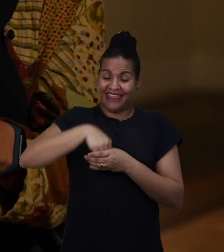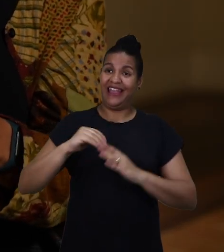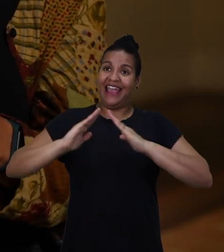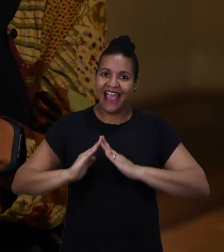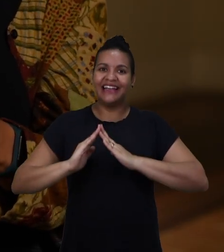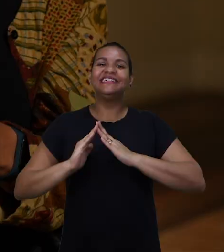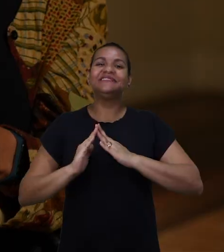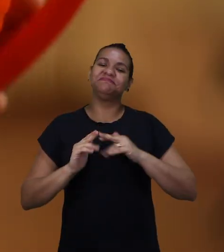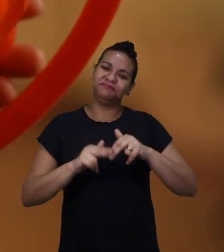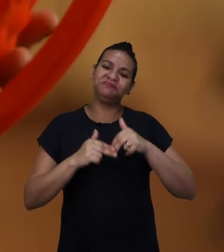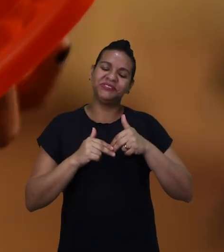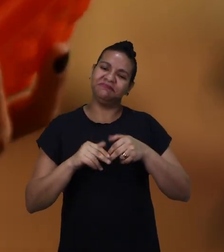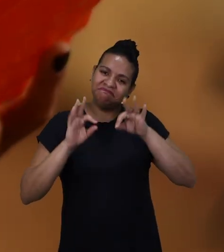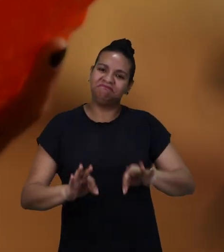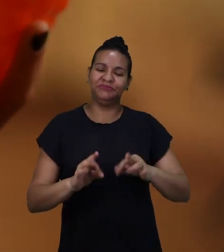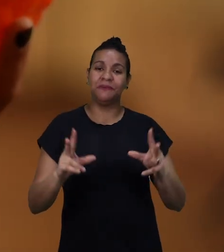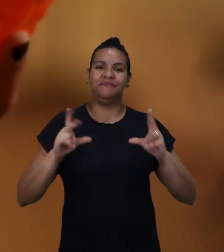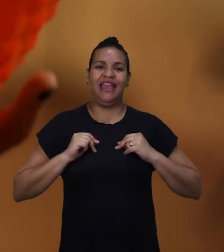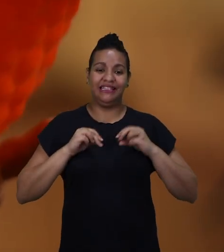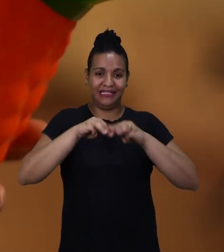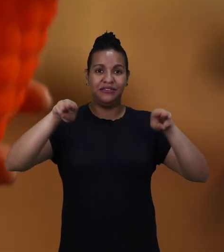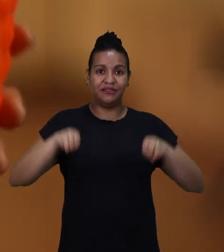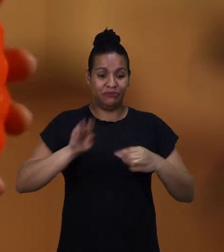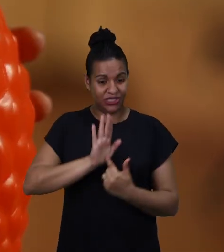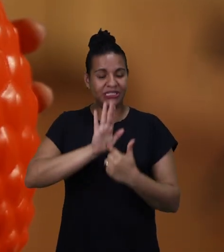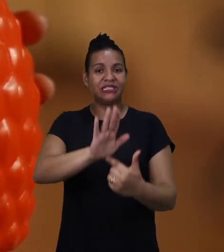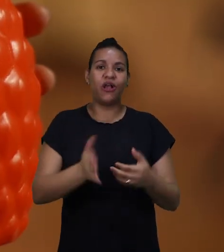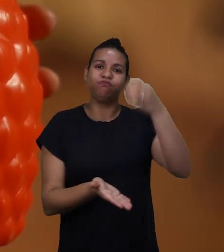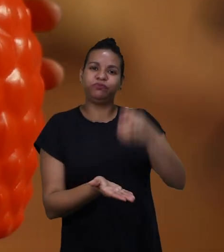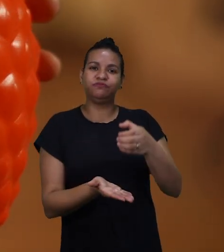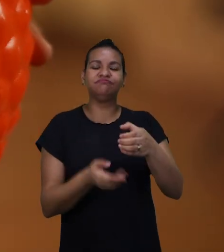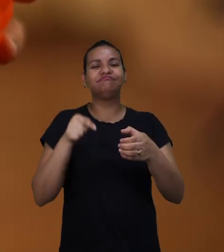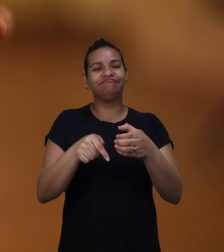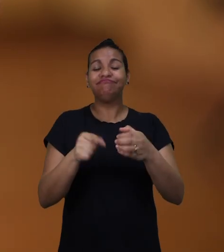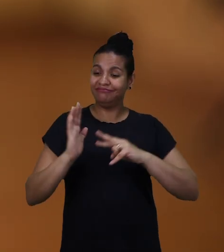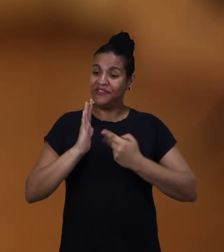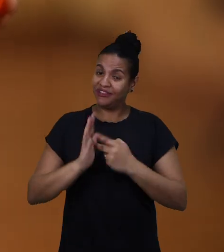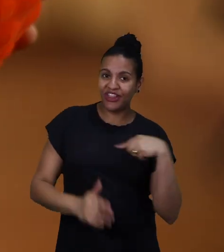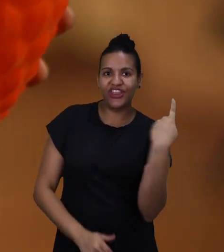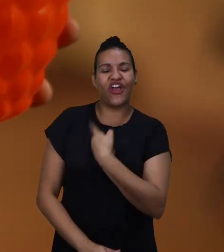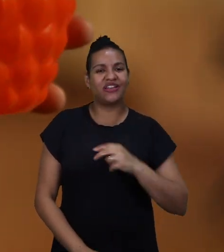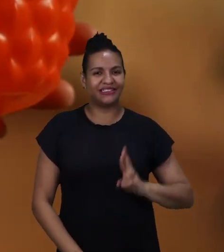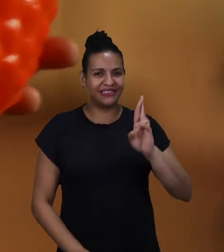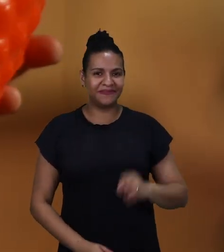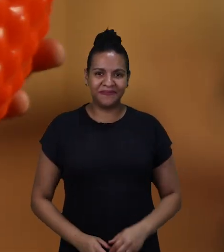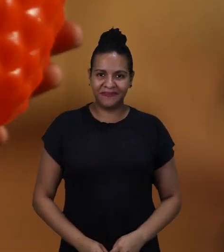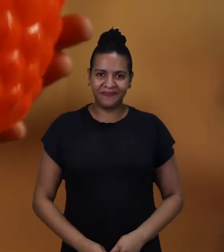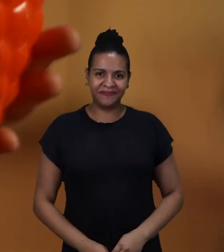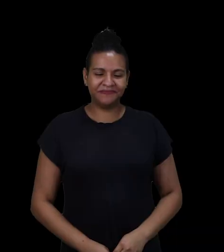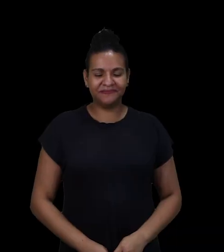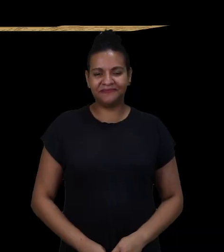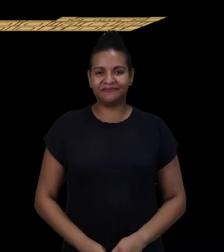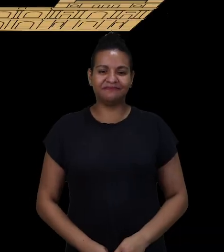lares, né? É que ele merece um espaço no museu, porque ele diz muito sobre nós. Aline segura a jarra em formato